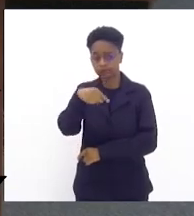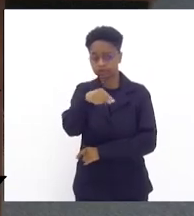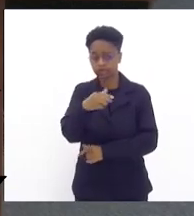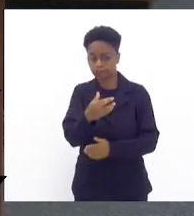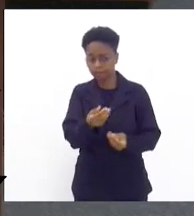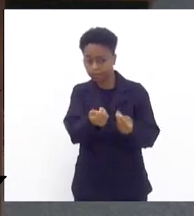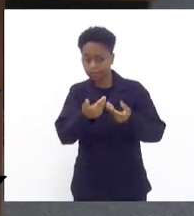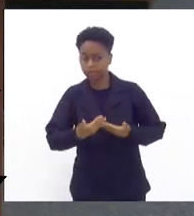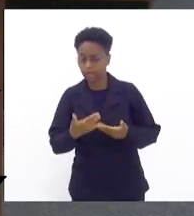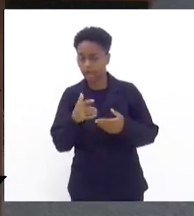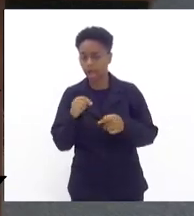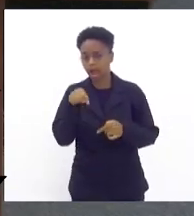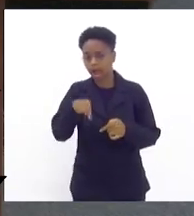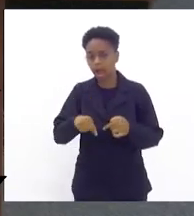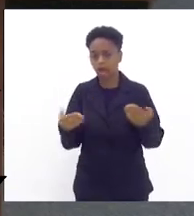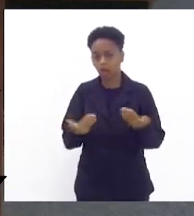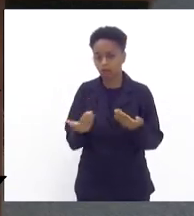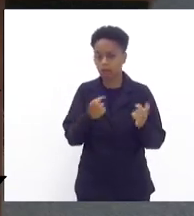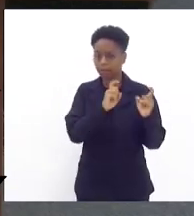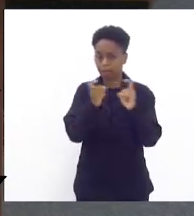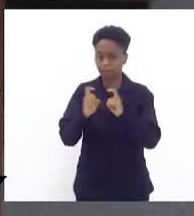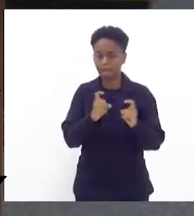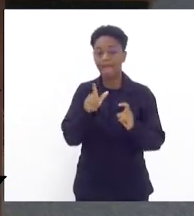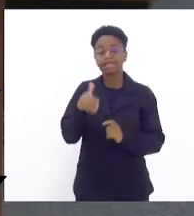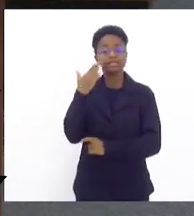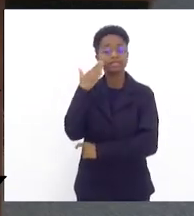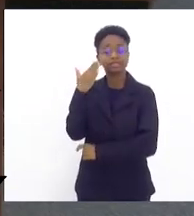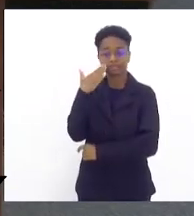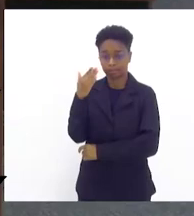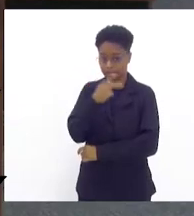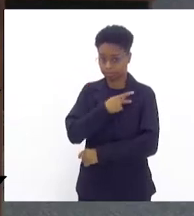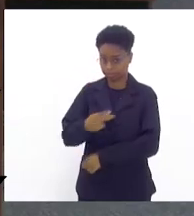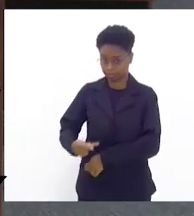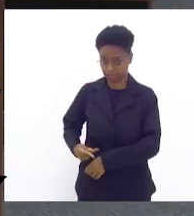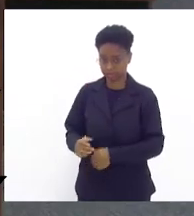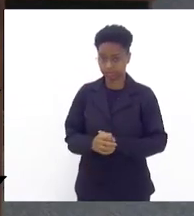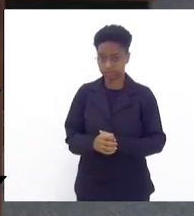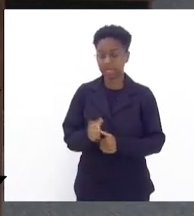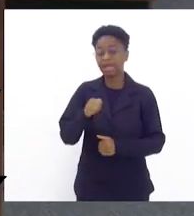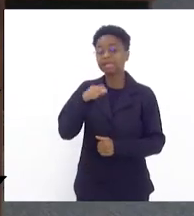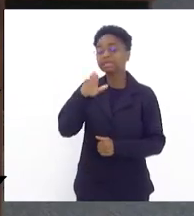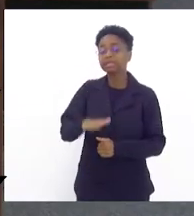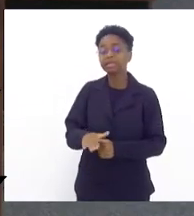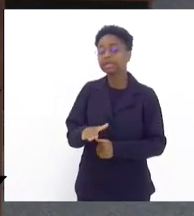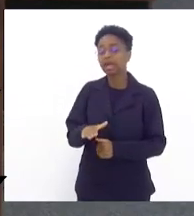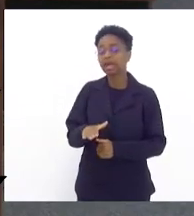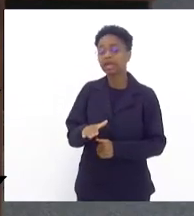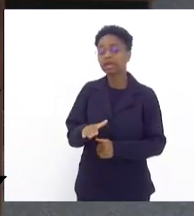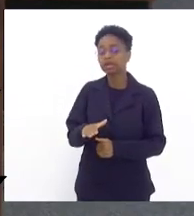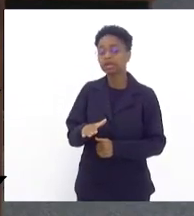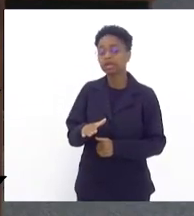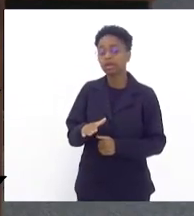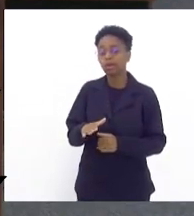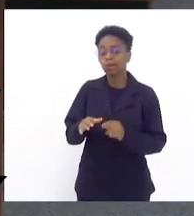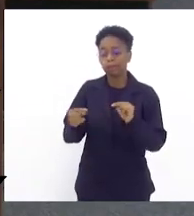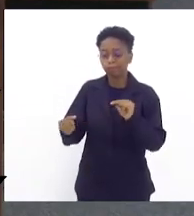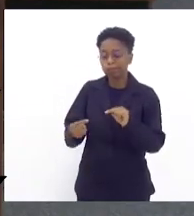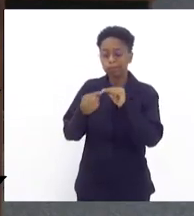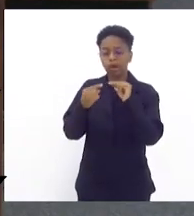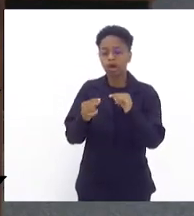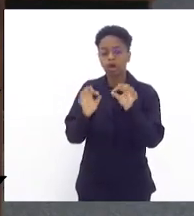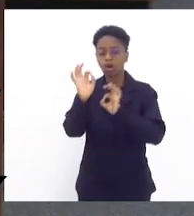nessa audiência pública, é saber, senhor presidente, quem liga o esgoto do município de